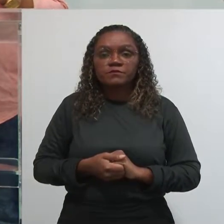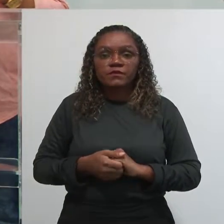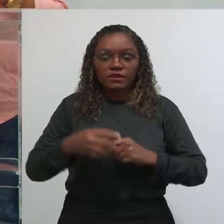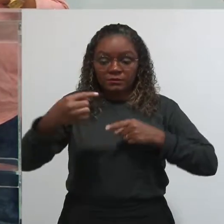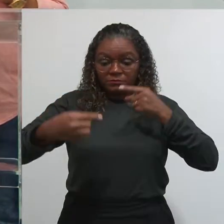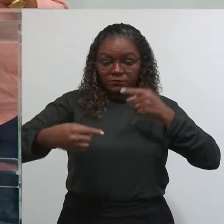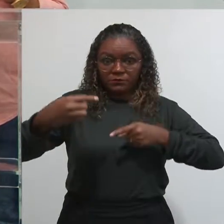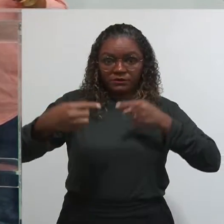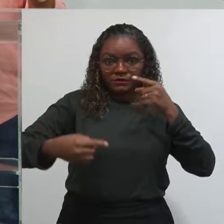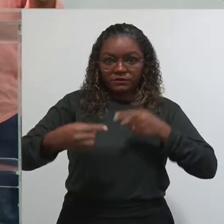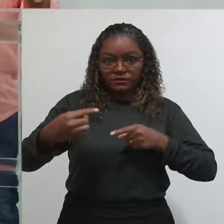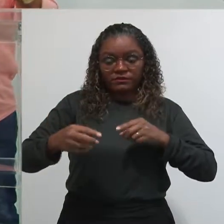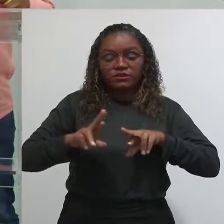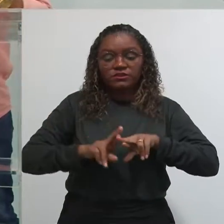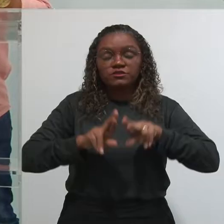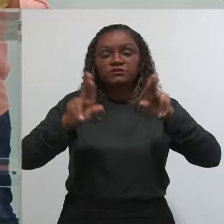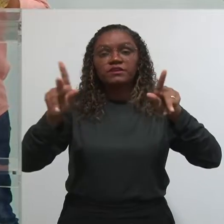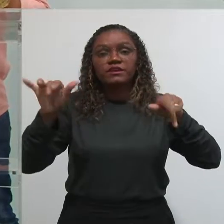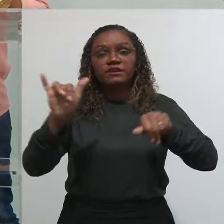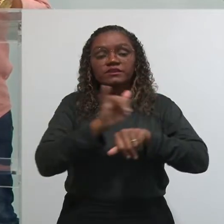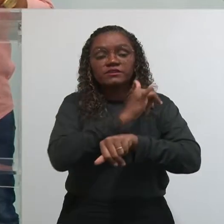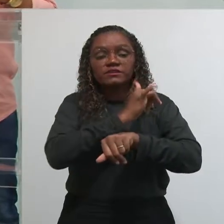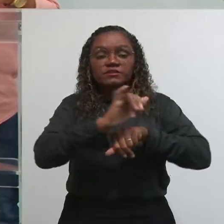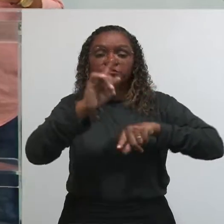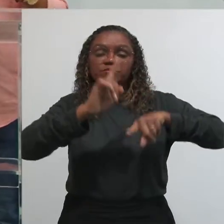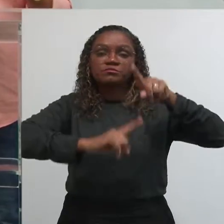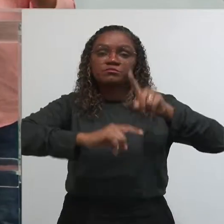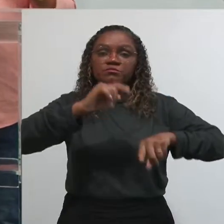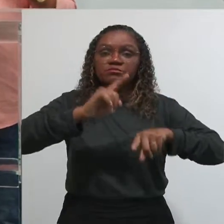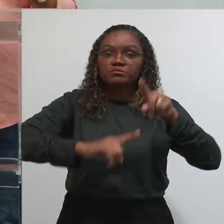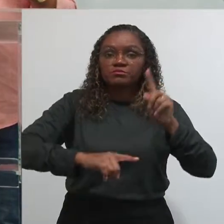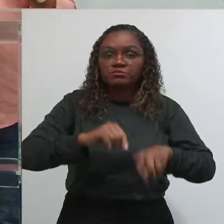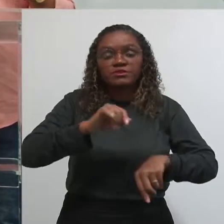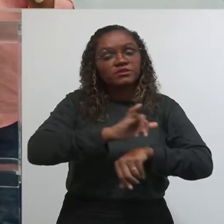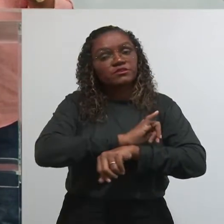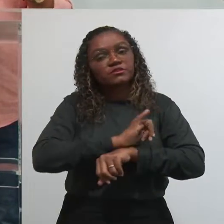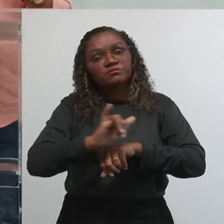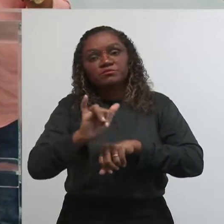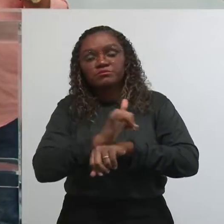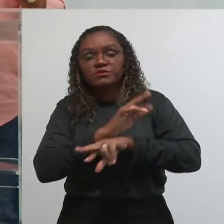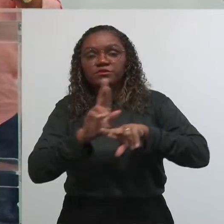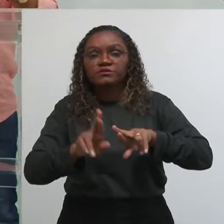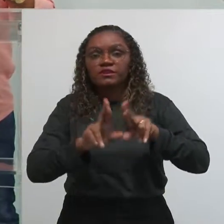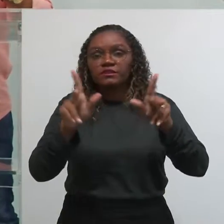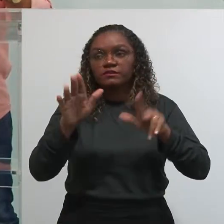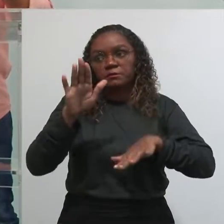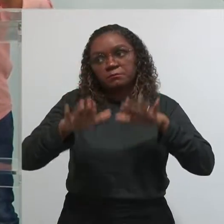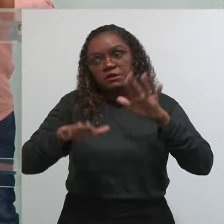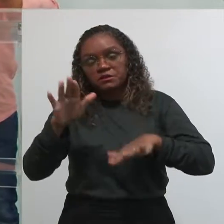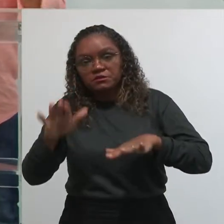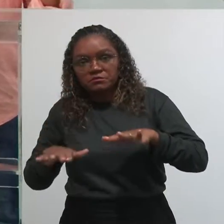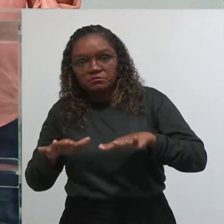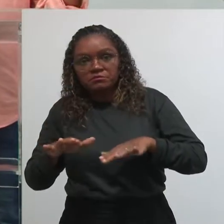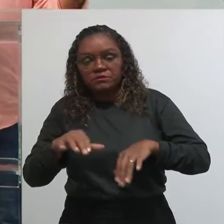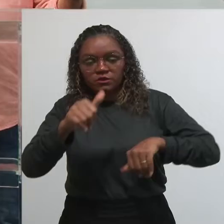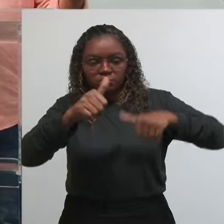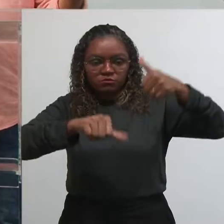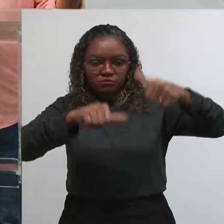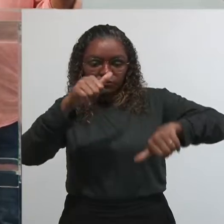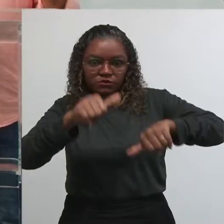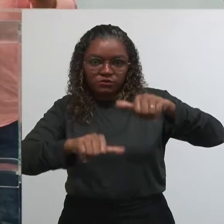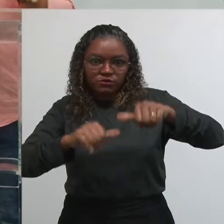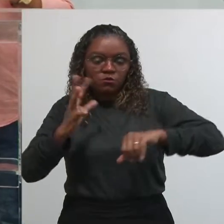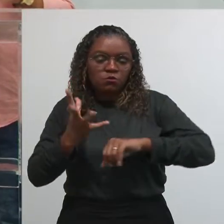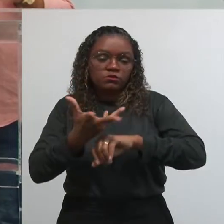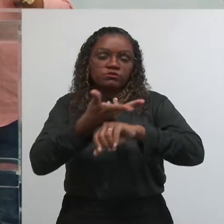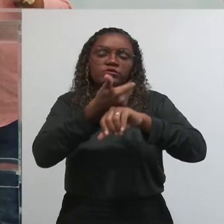política, você vai ter diferentes instrumentos sendo aplicados. De repente, uma pesquisa, uma avaliação mais qualitativa, uma avaliação mais quantitativa.